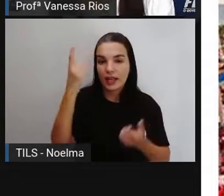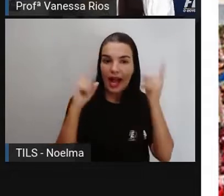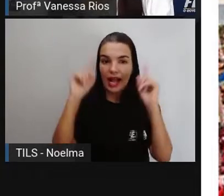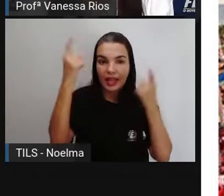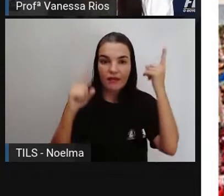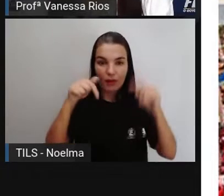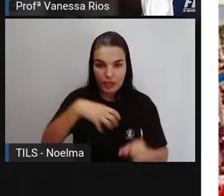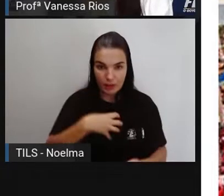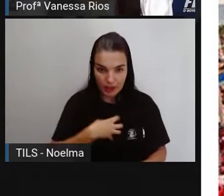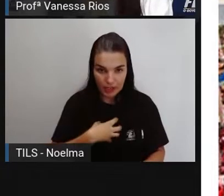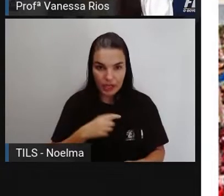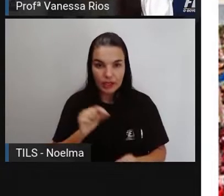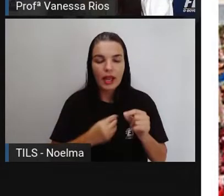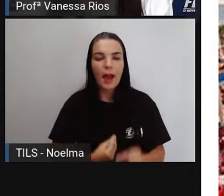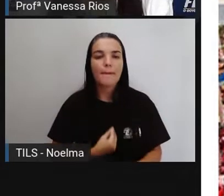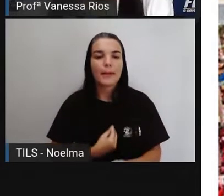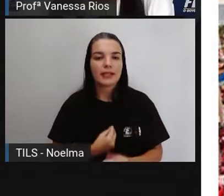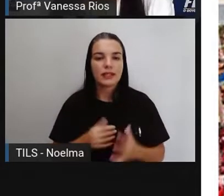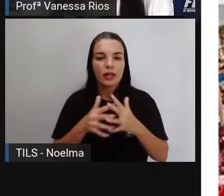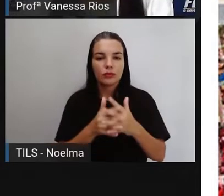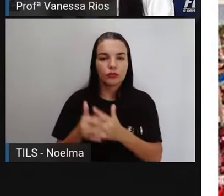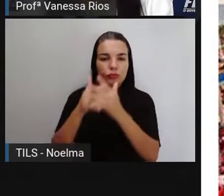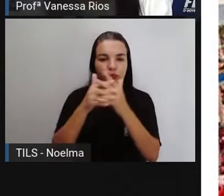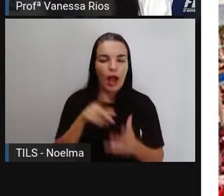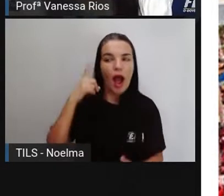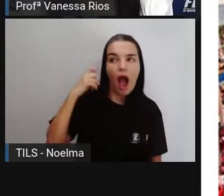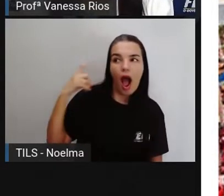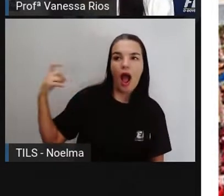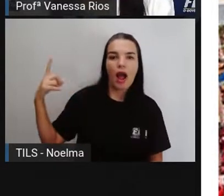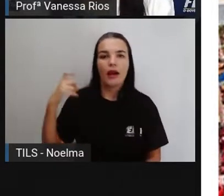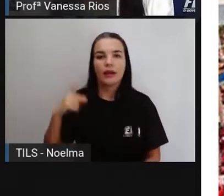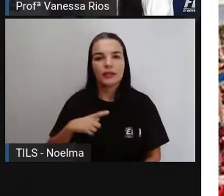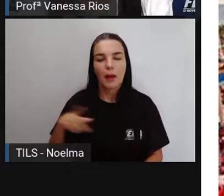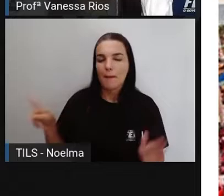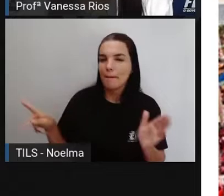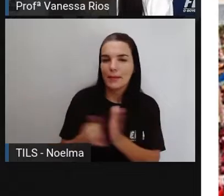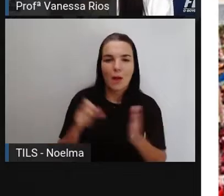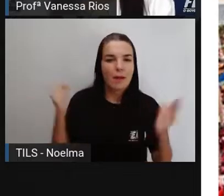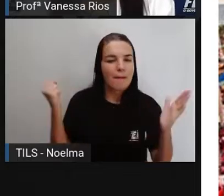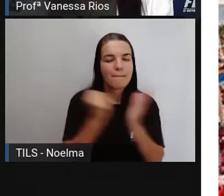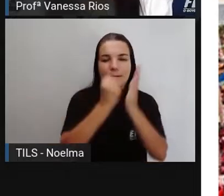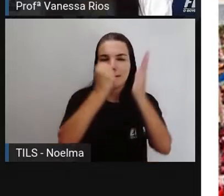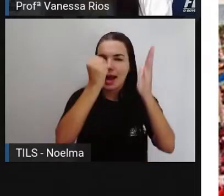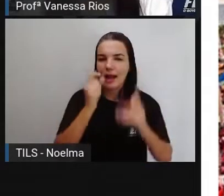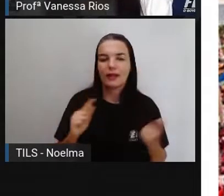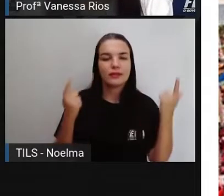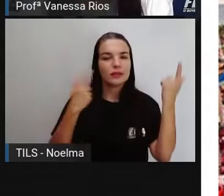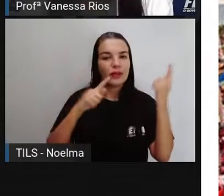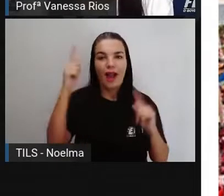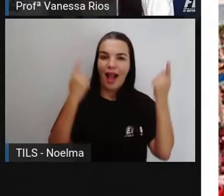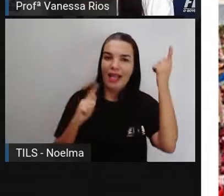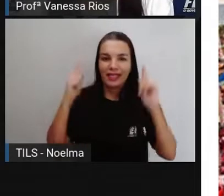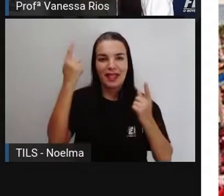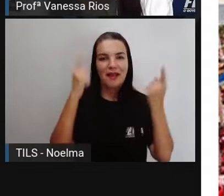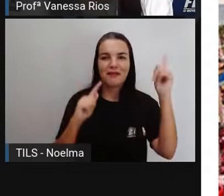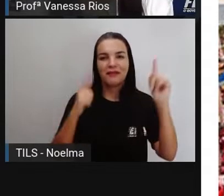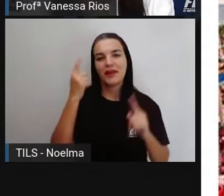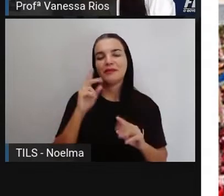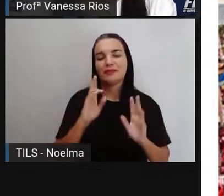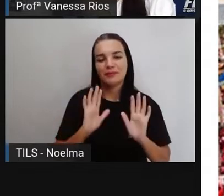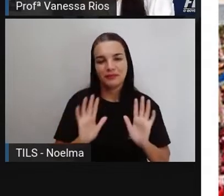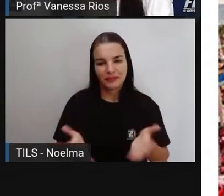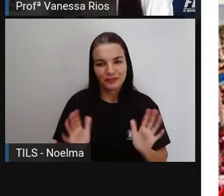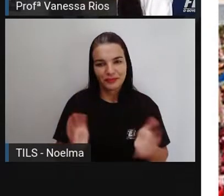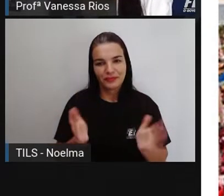trio elétrico é algo marcante, né, é algo que faz parte, que foi incorporada aí à